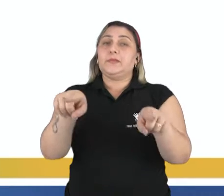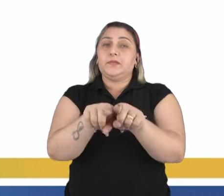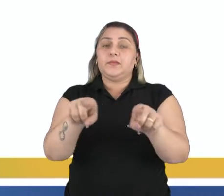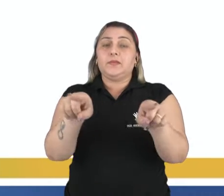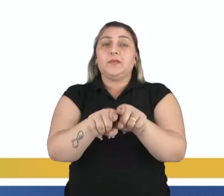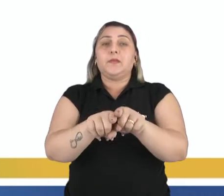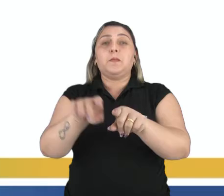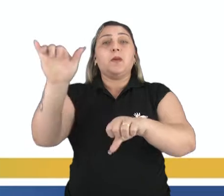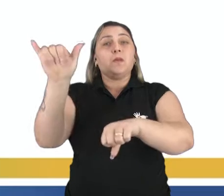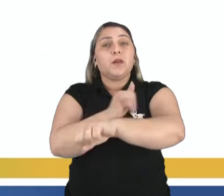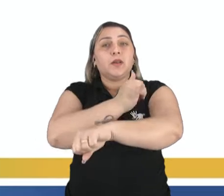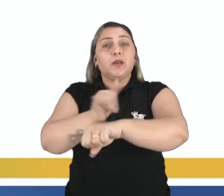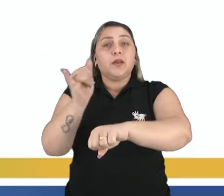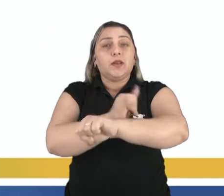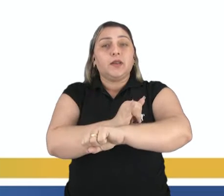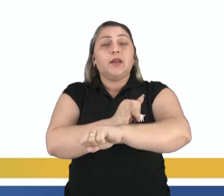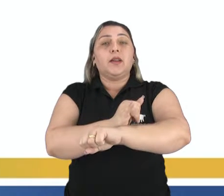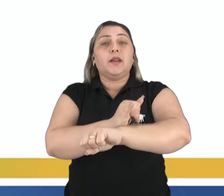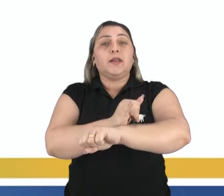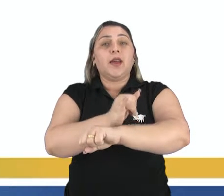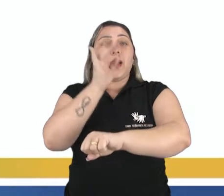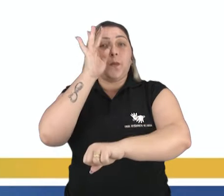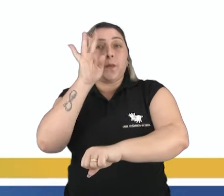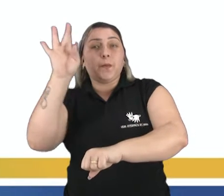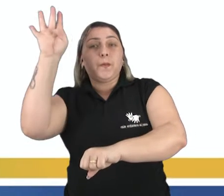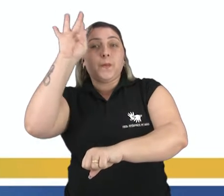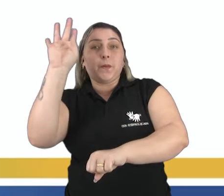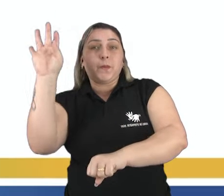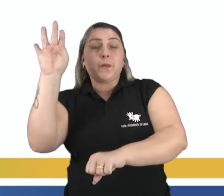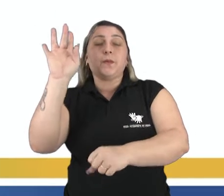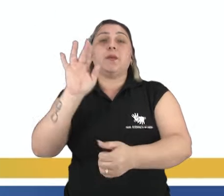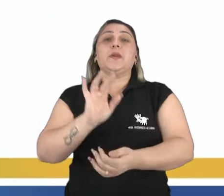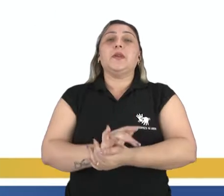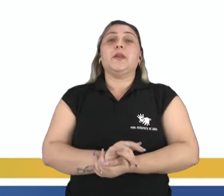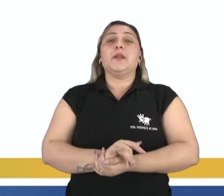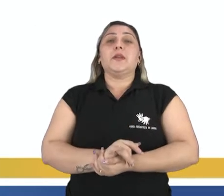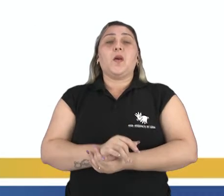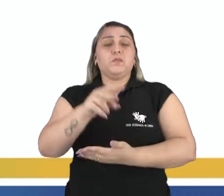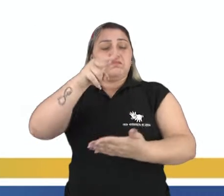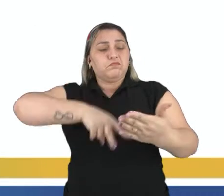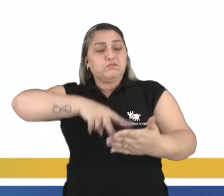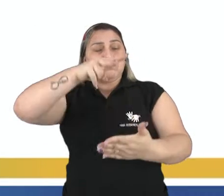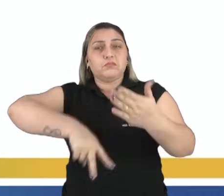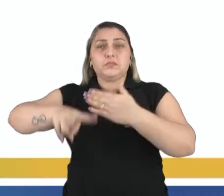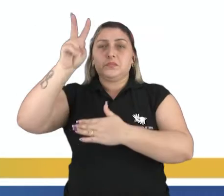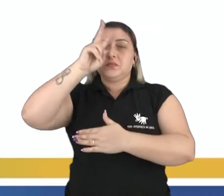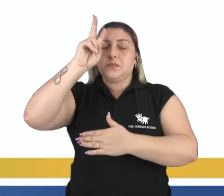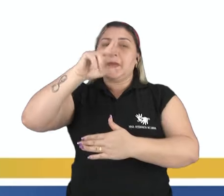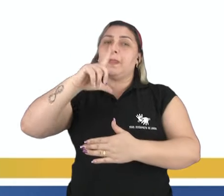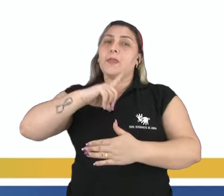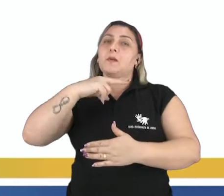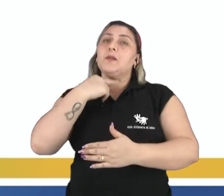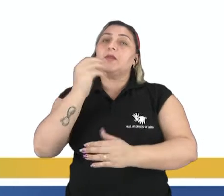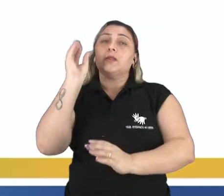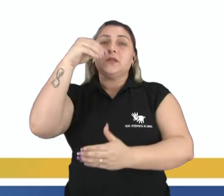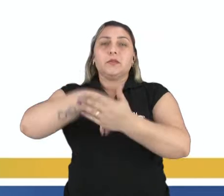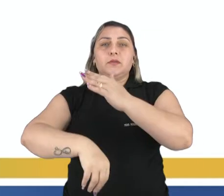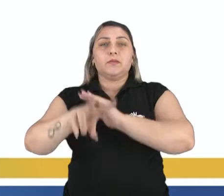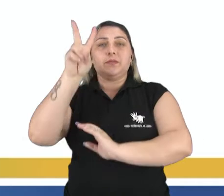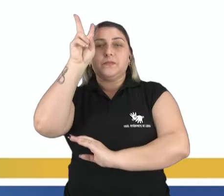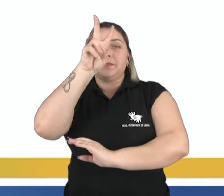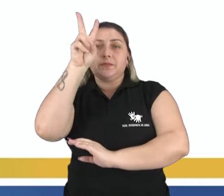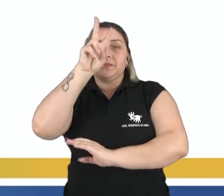em uma estratégia ficcional. Então, quando você está lendo uma história, existe uma voz dentro daquela